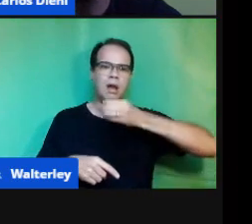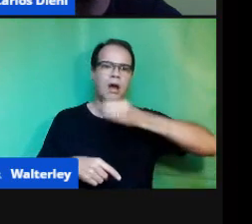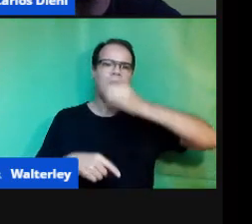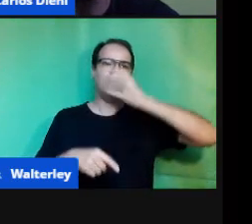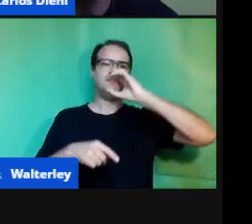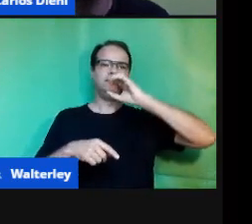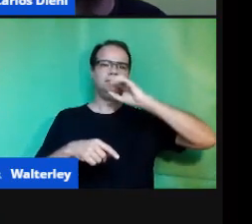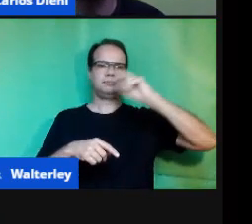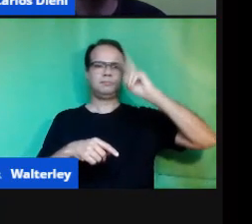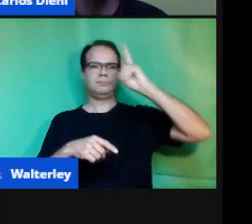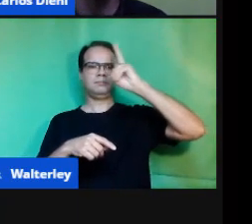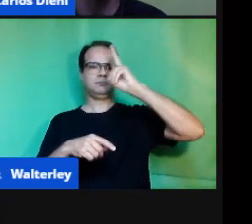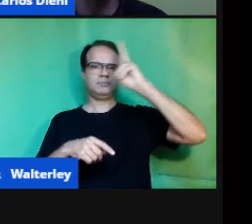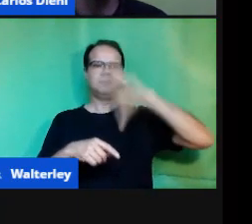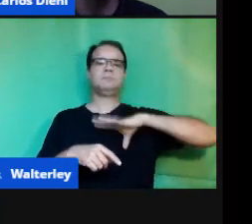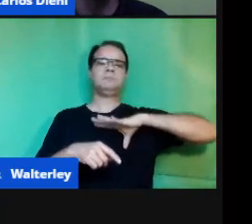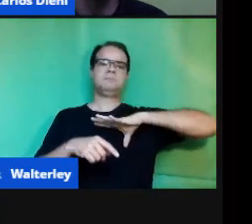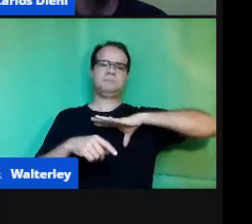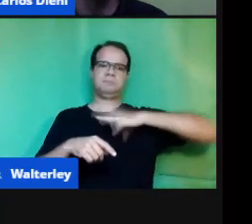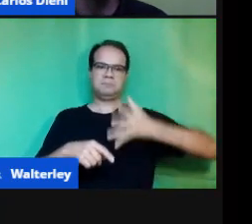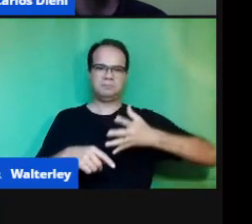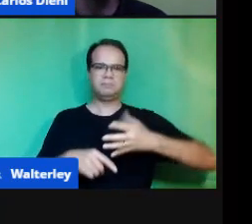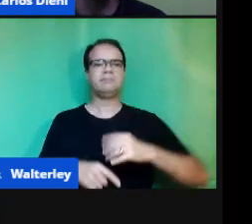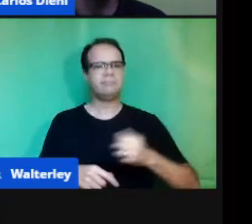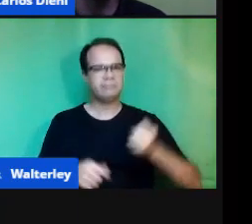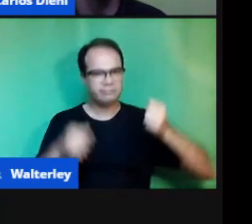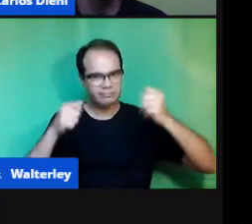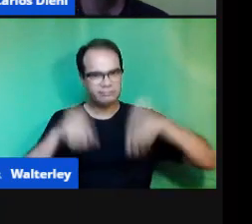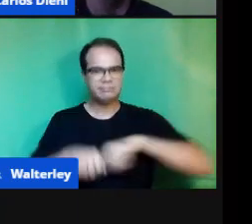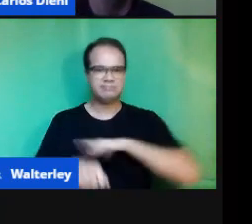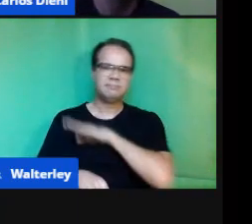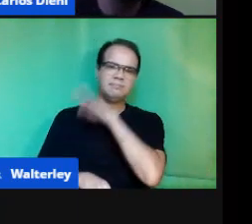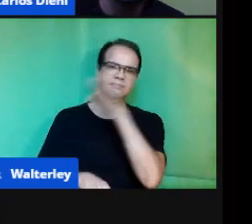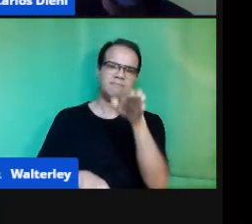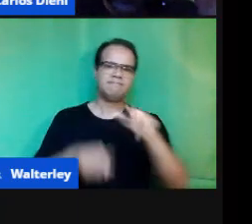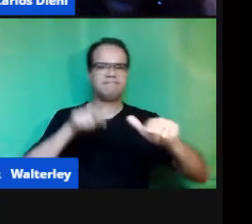consigo. E você, assim, você tem, por exemplo, fora de dinheiro namorando?